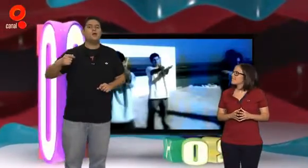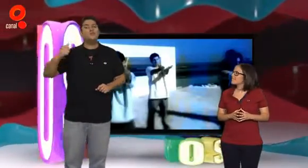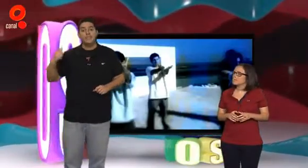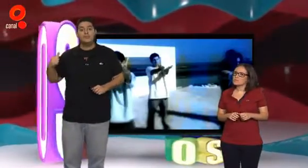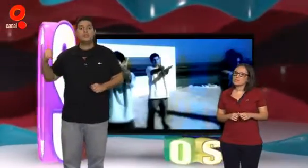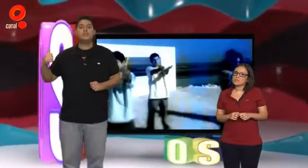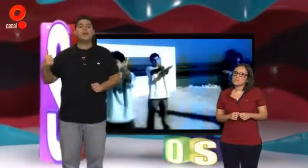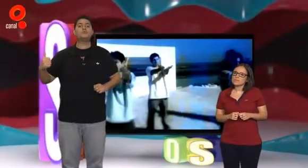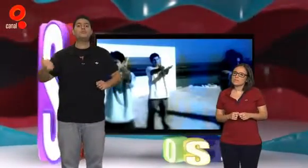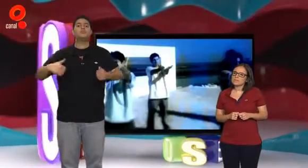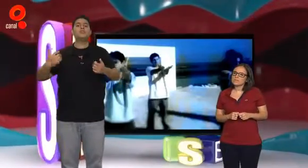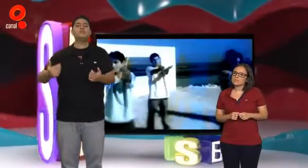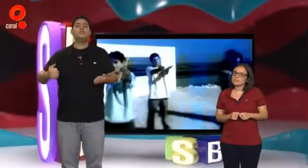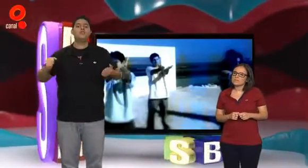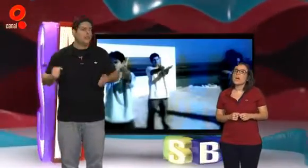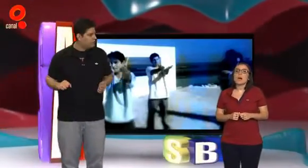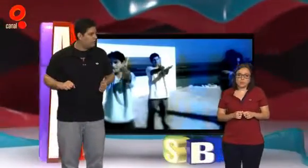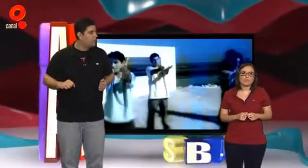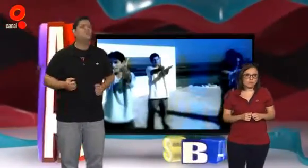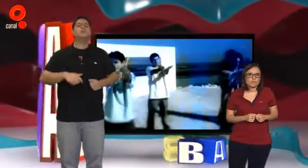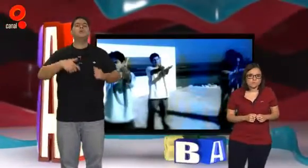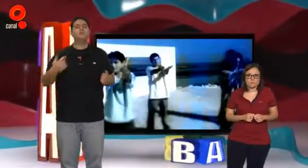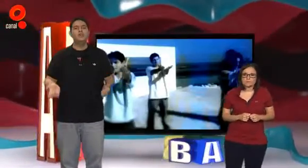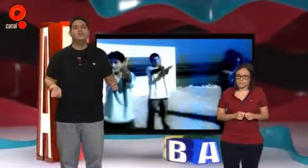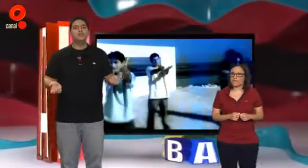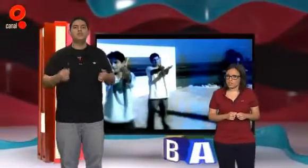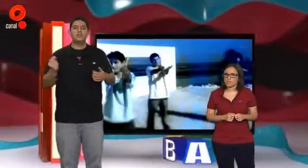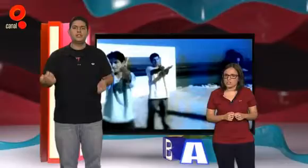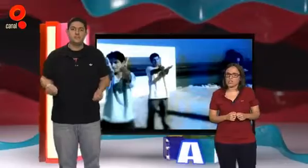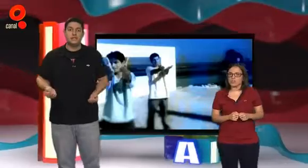uns tempos perguntamos o que seria feito os milênios